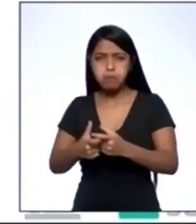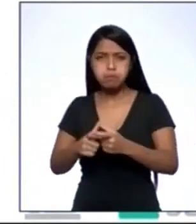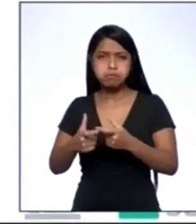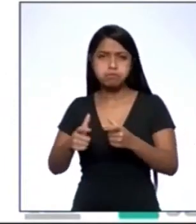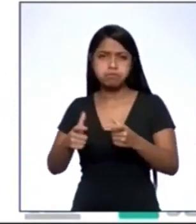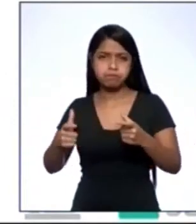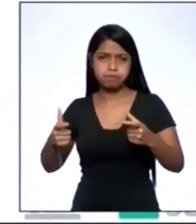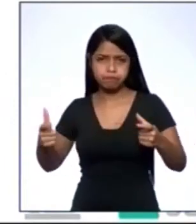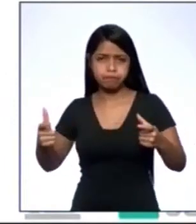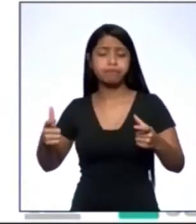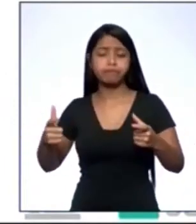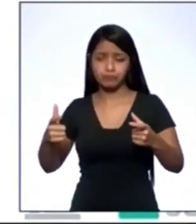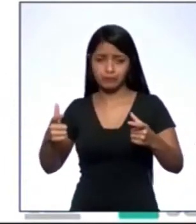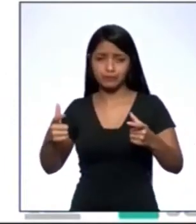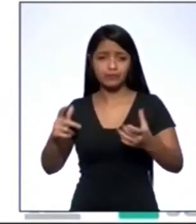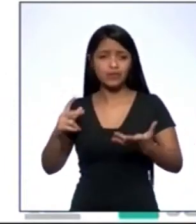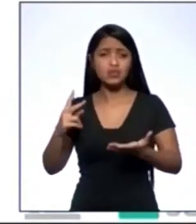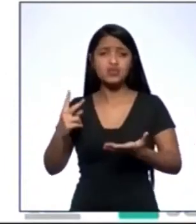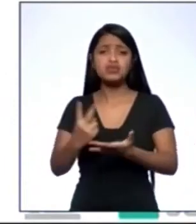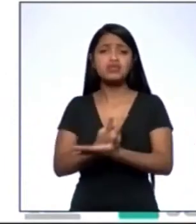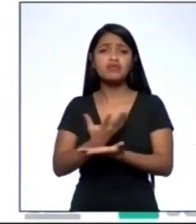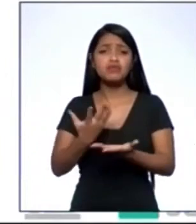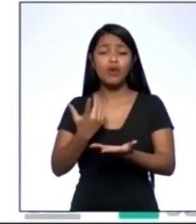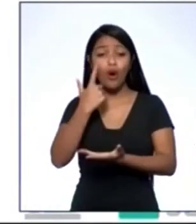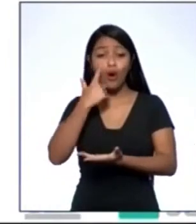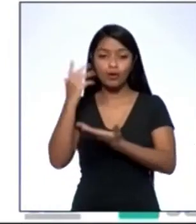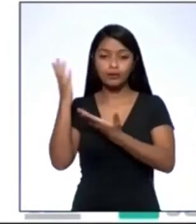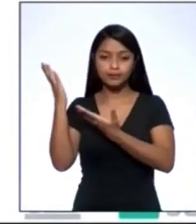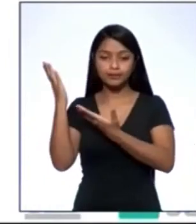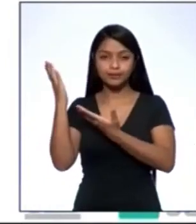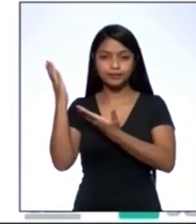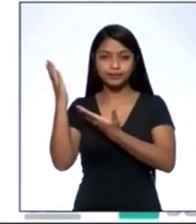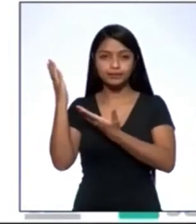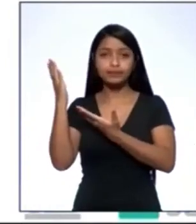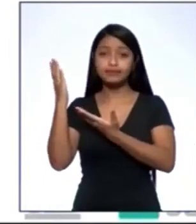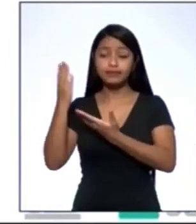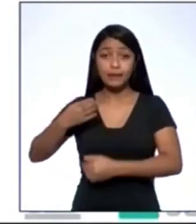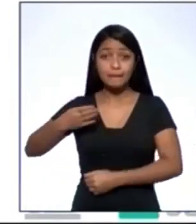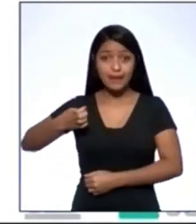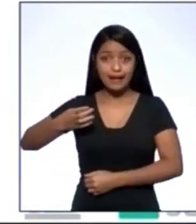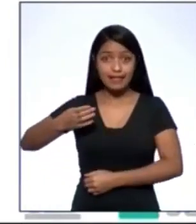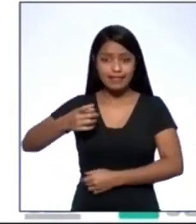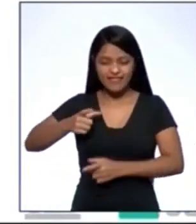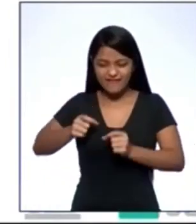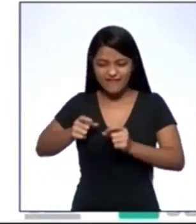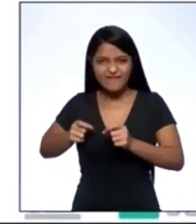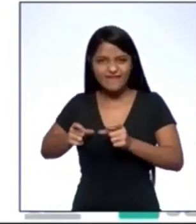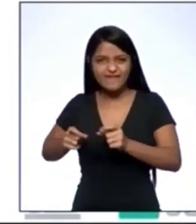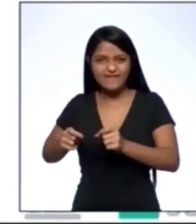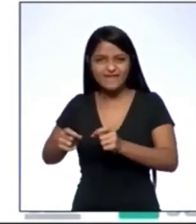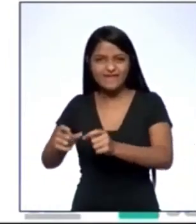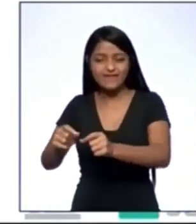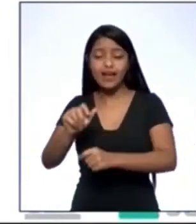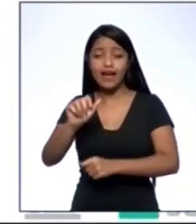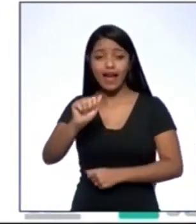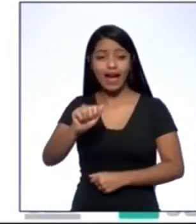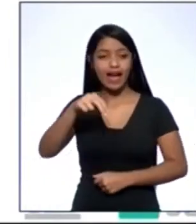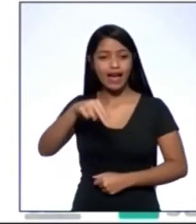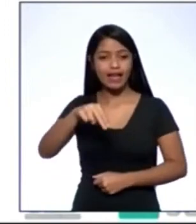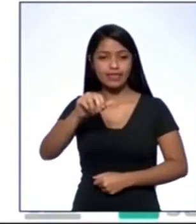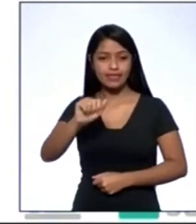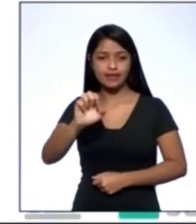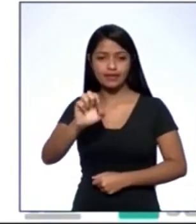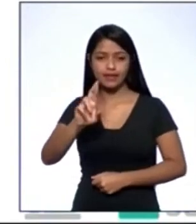crescer no local, olha lá em cima, ó, bactérias decompositoras anaeróbias.